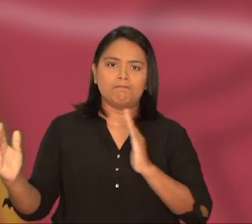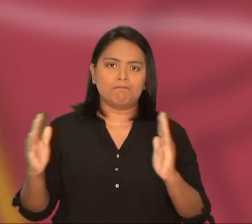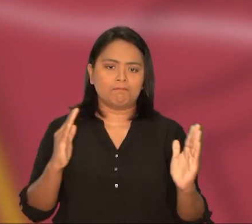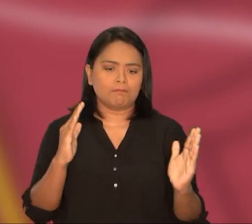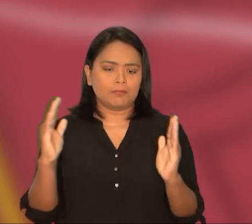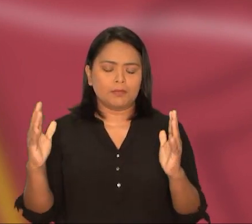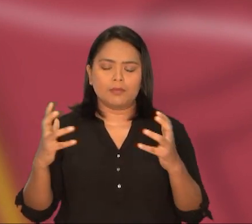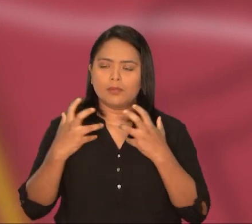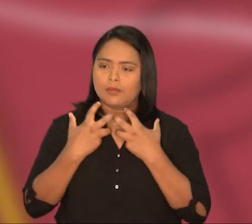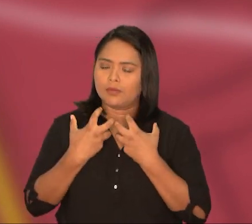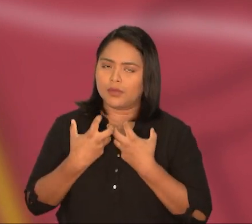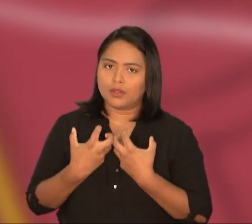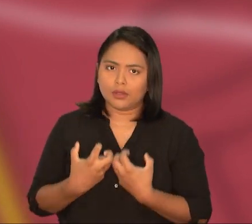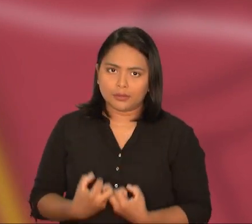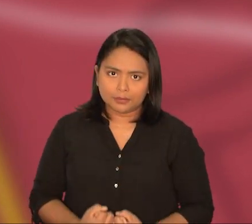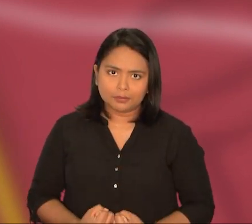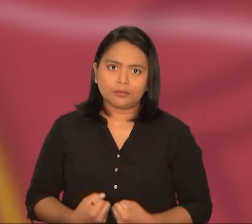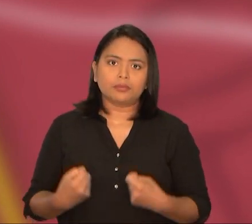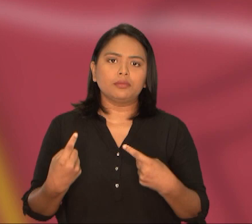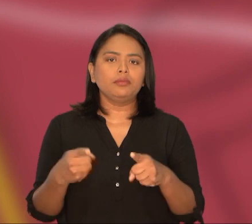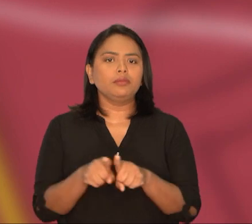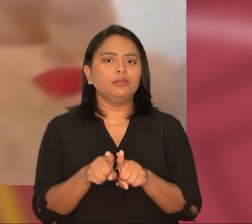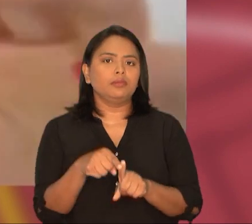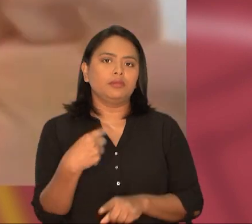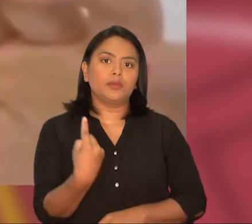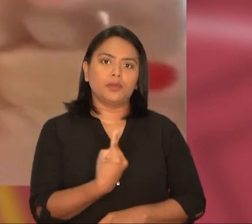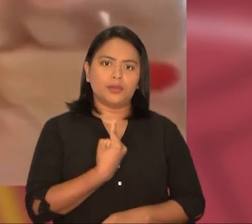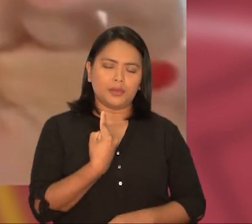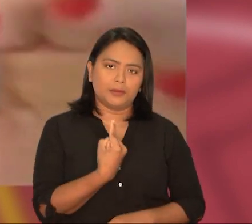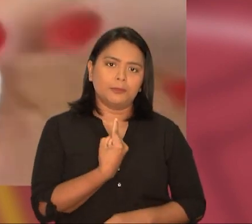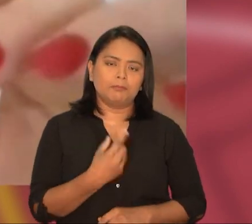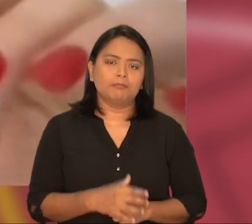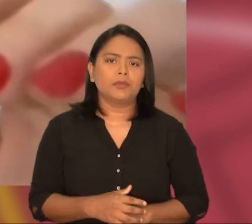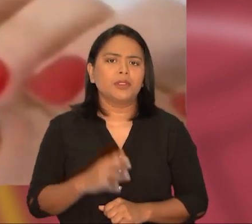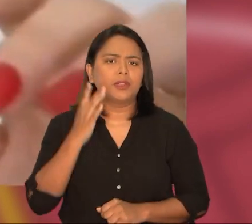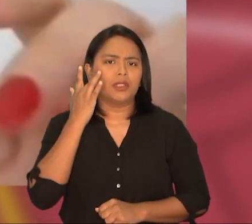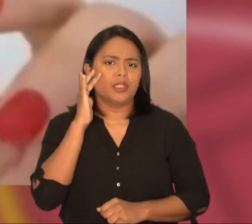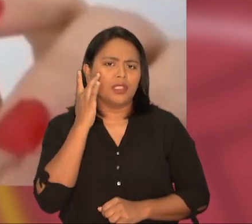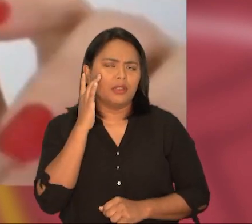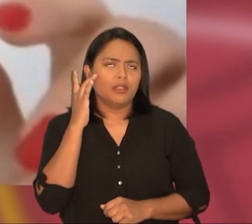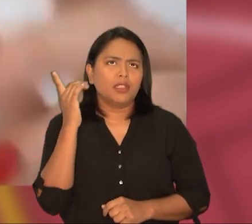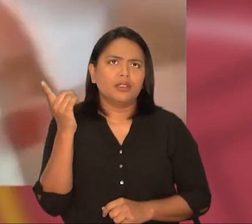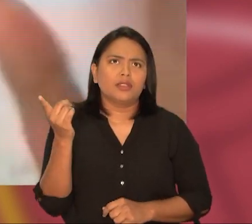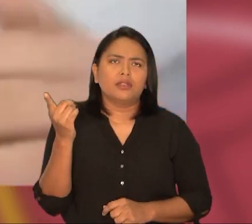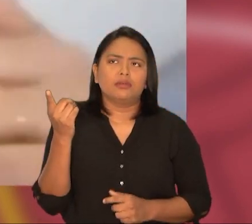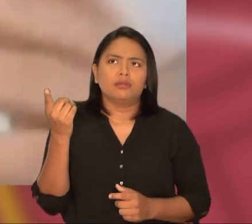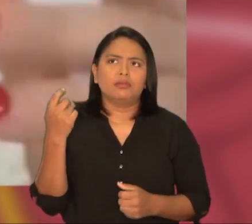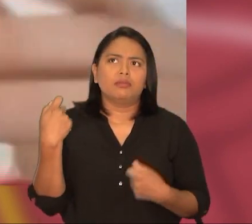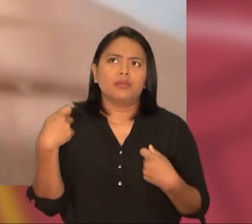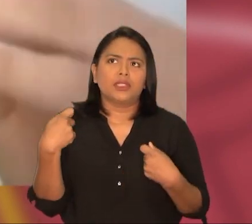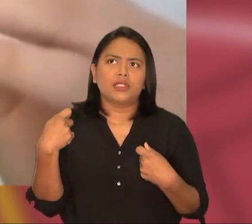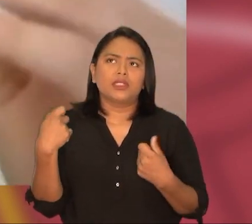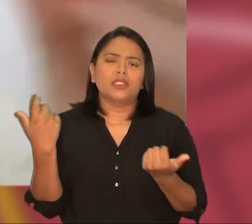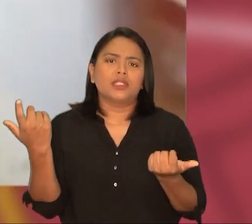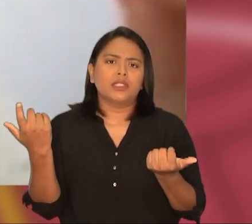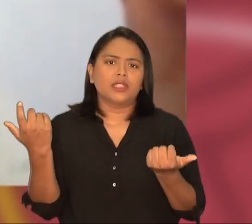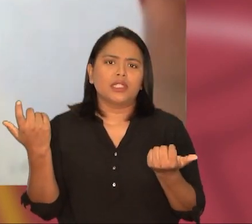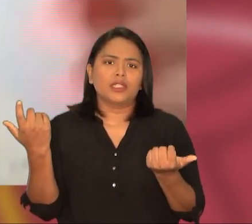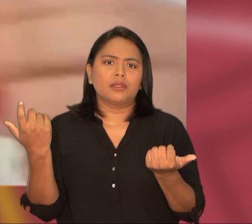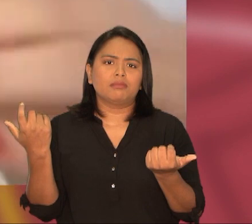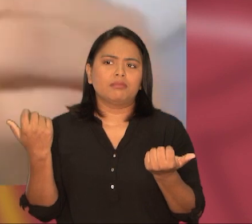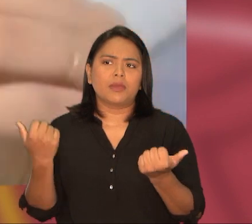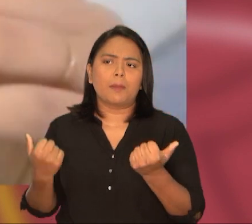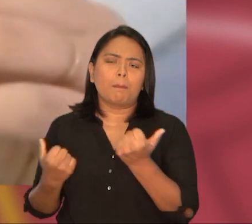viu sobrecarregada e sozinha. Eu acho que eles deveriam, assim, tentar acompanhar mais os pais nesse